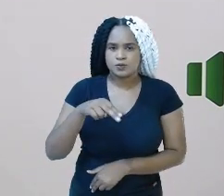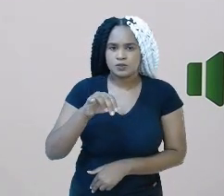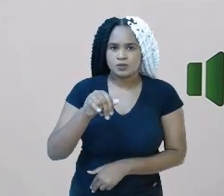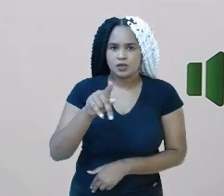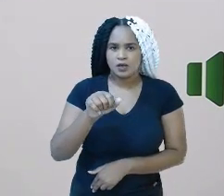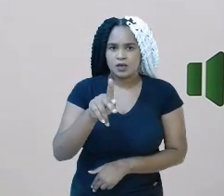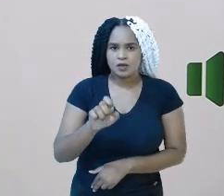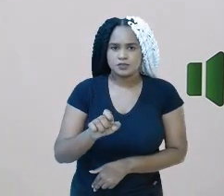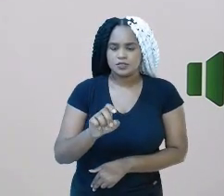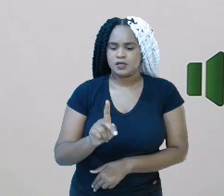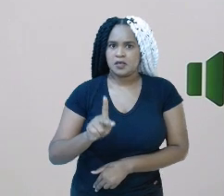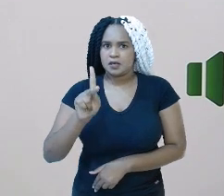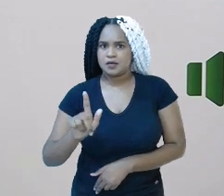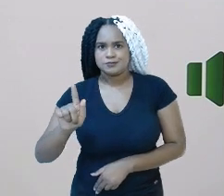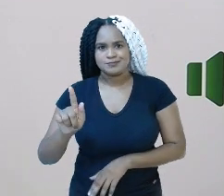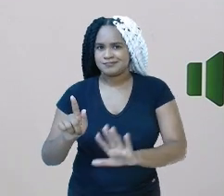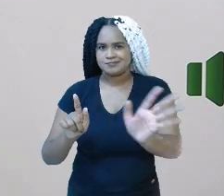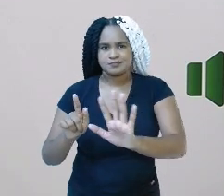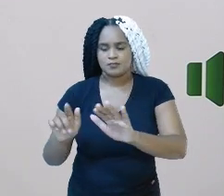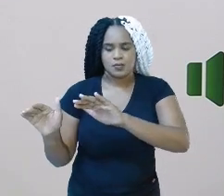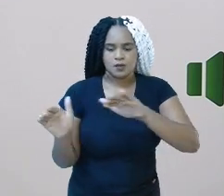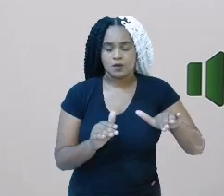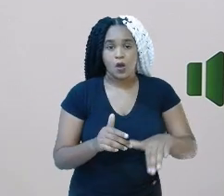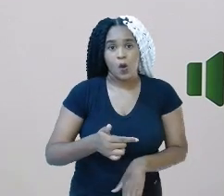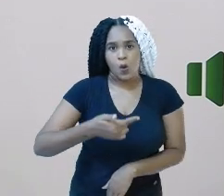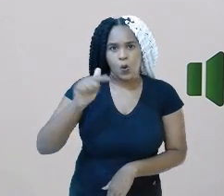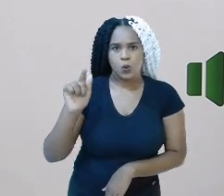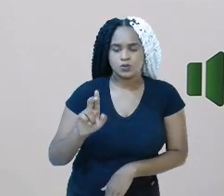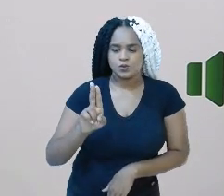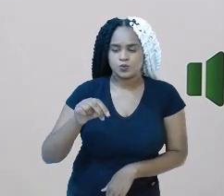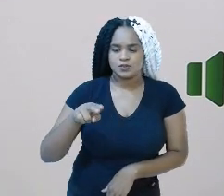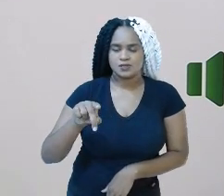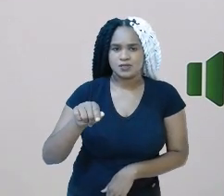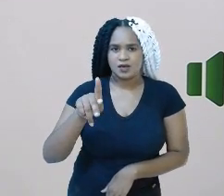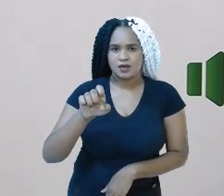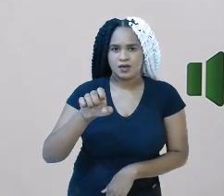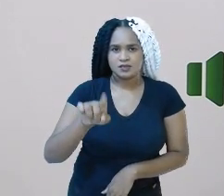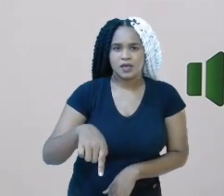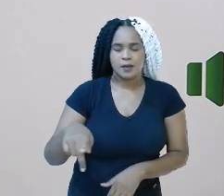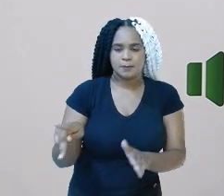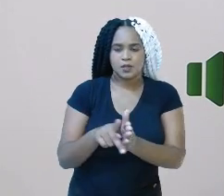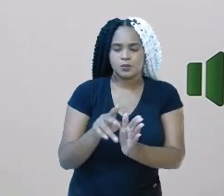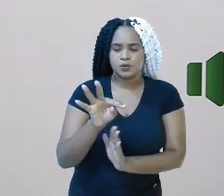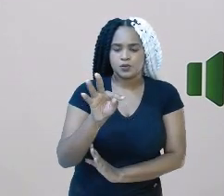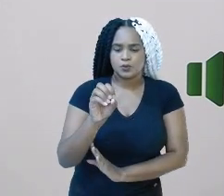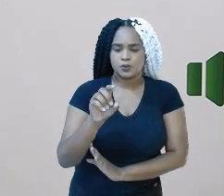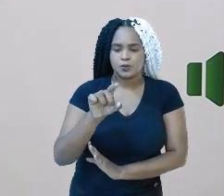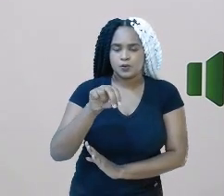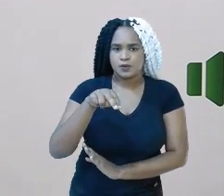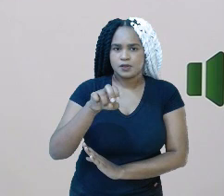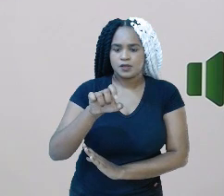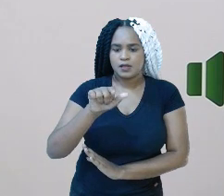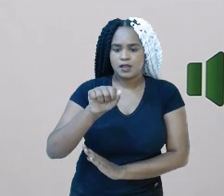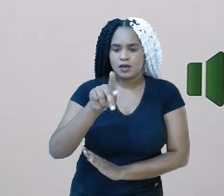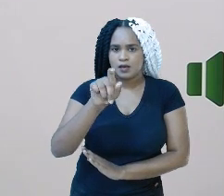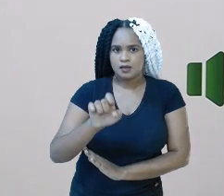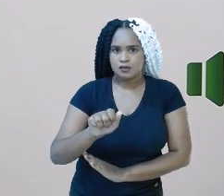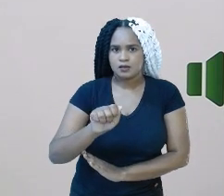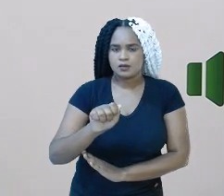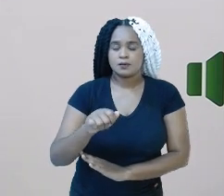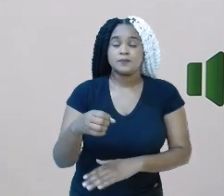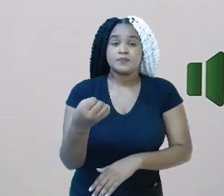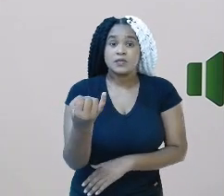quilograma. No caso do caminhão, a unidade de medida é a tonelada. Se for mais